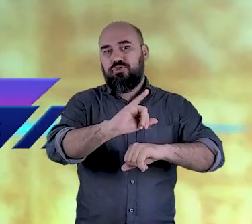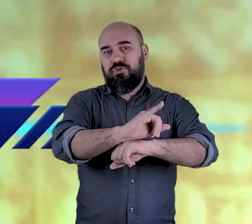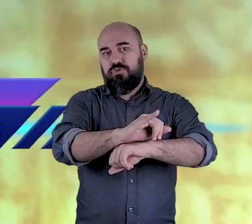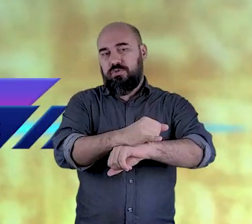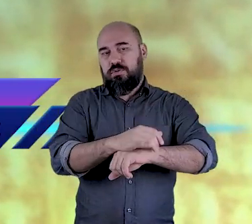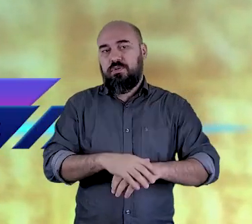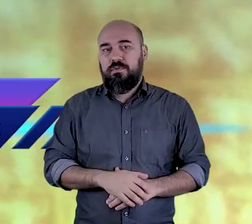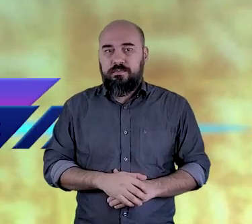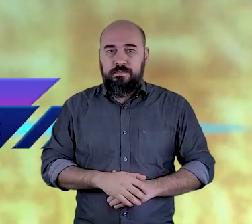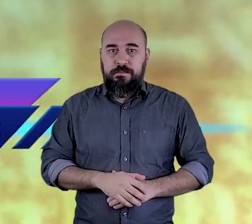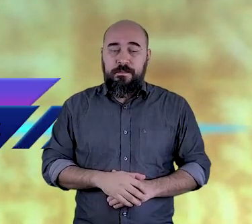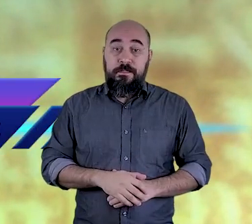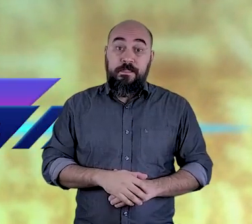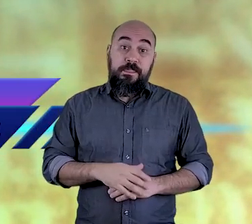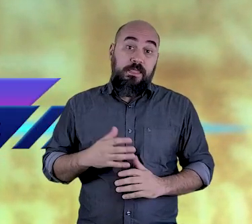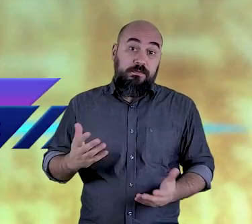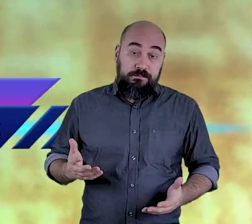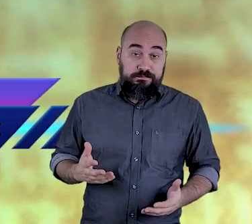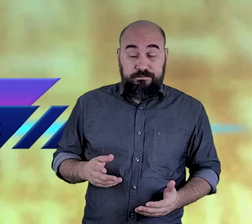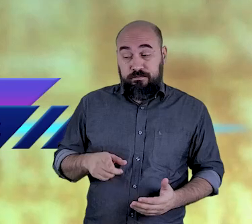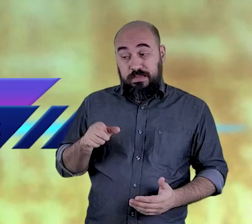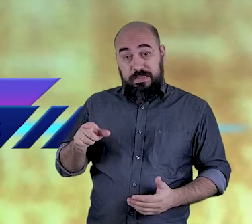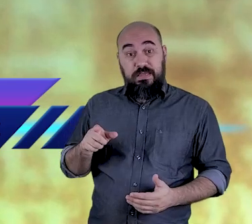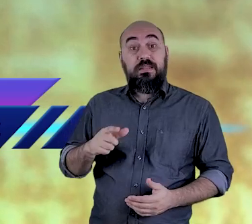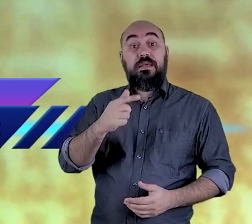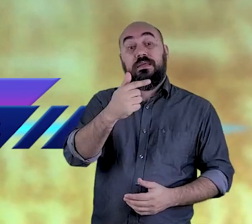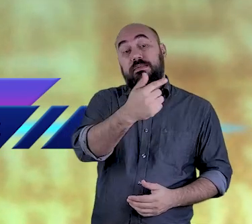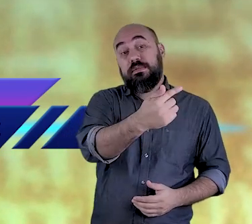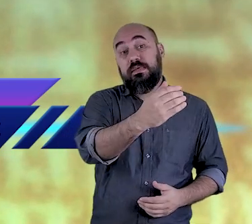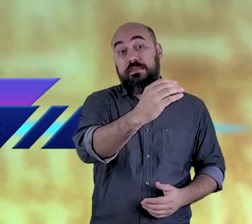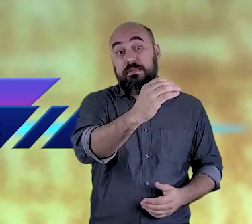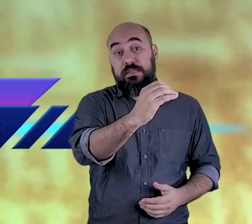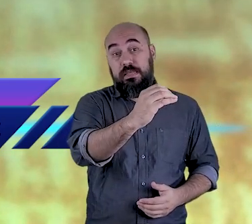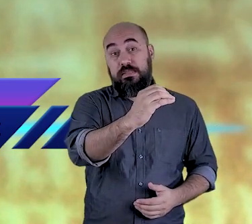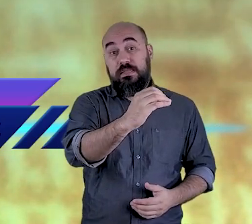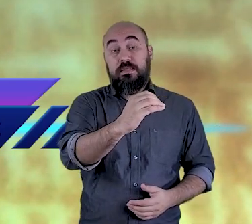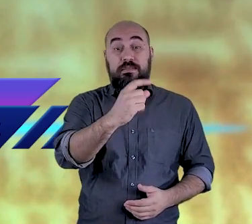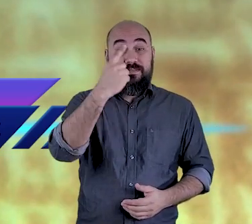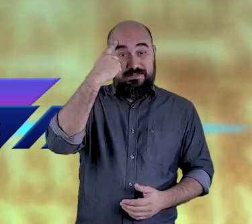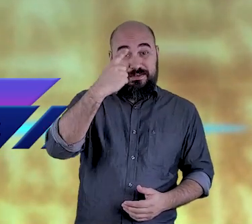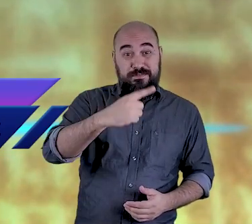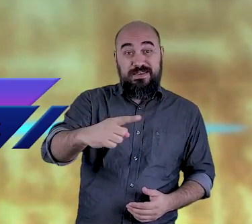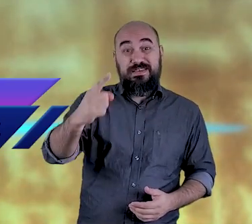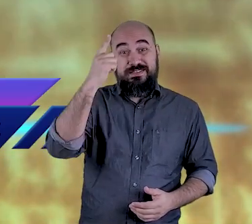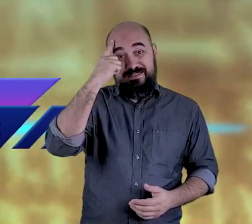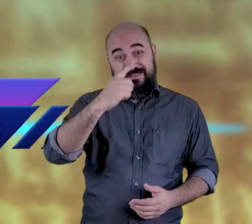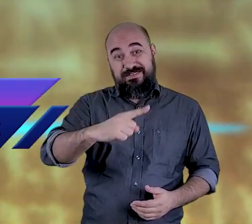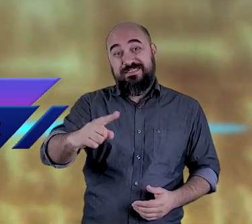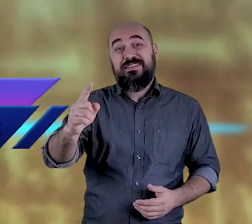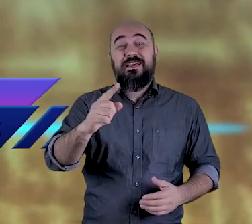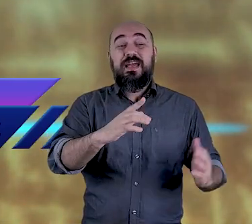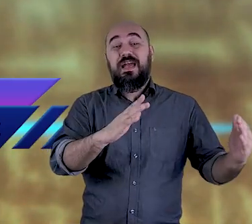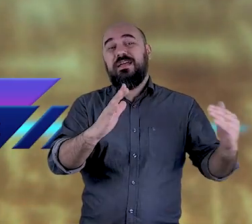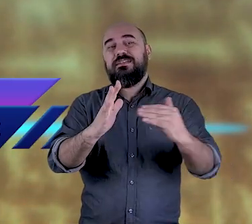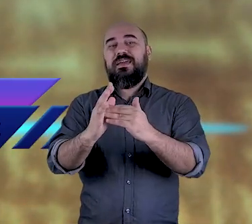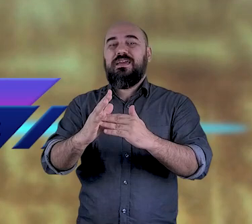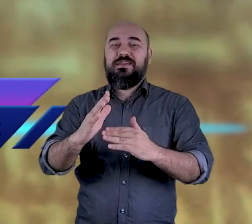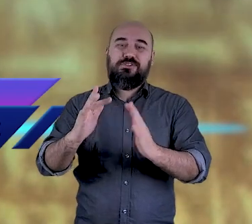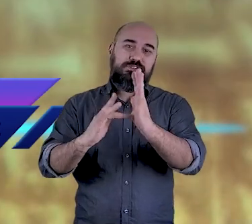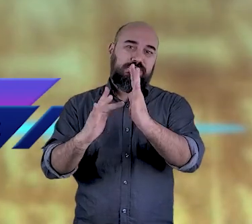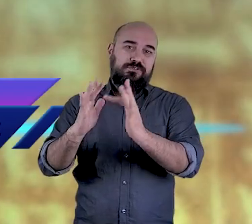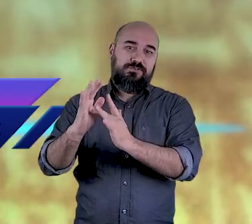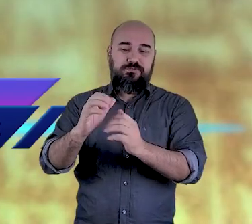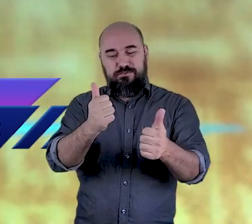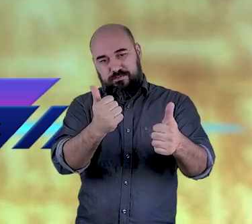e mais 62 semanas de anos até ungido até o Cristo o Messias bom